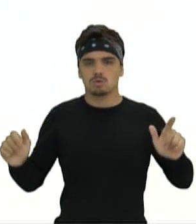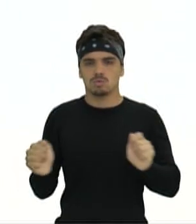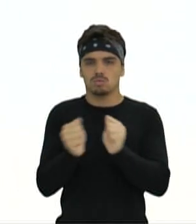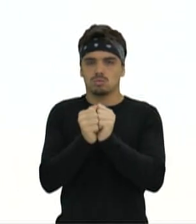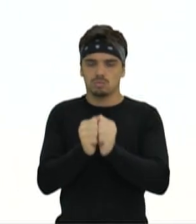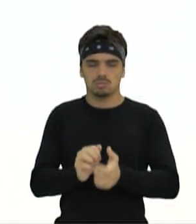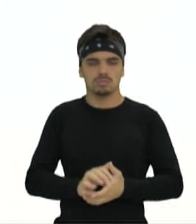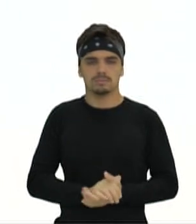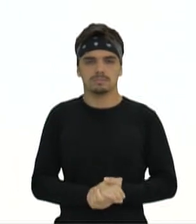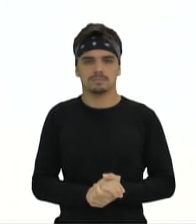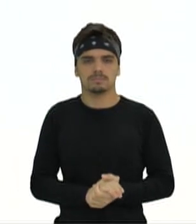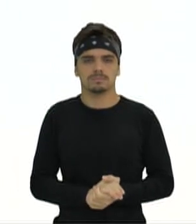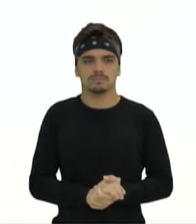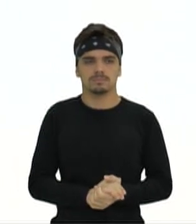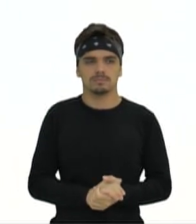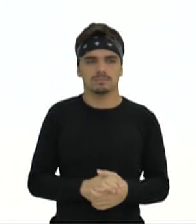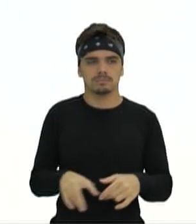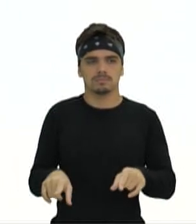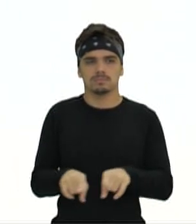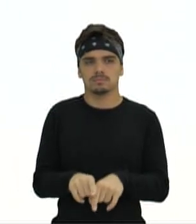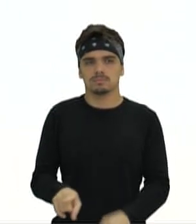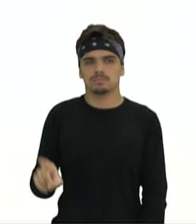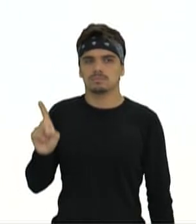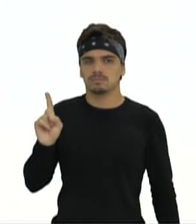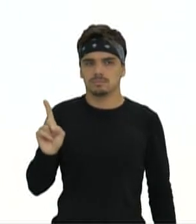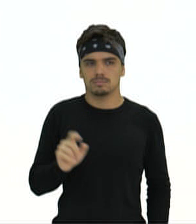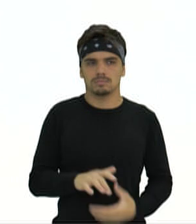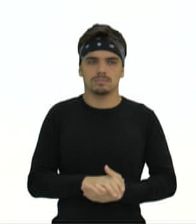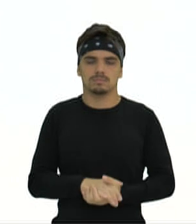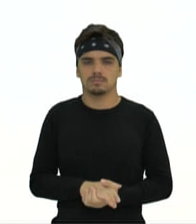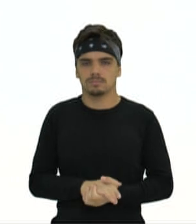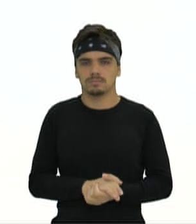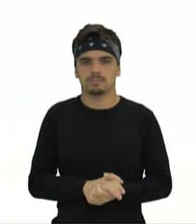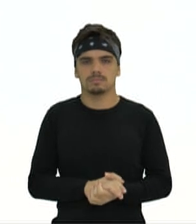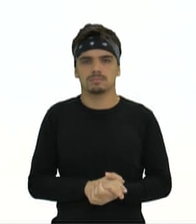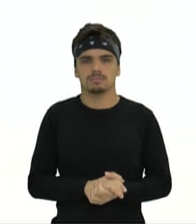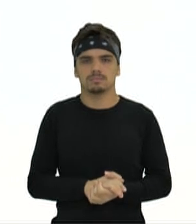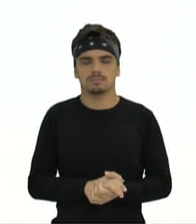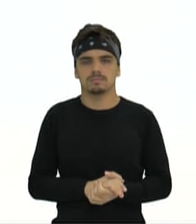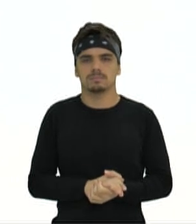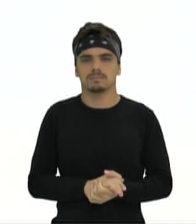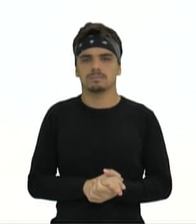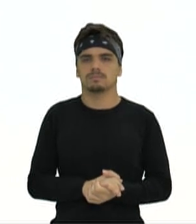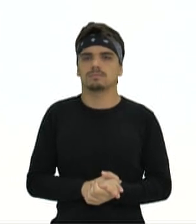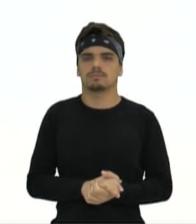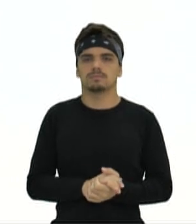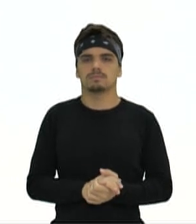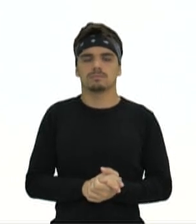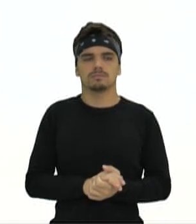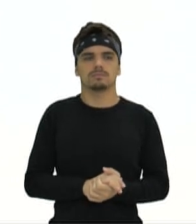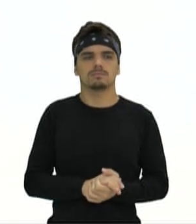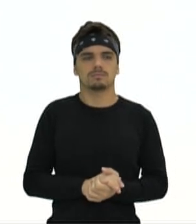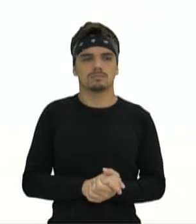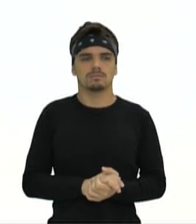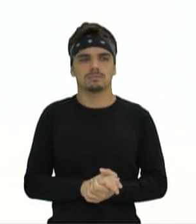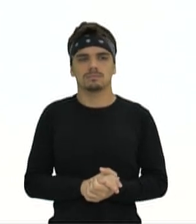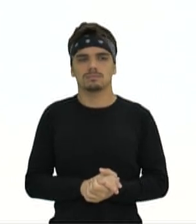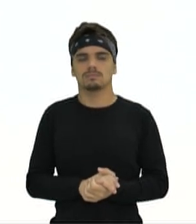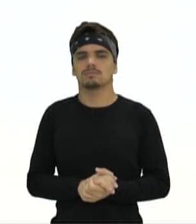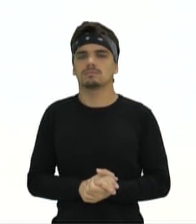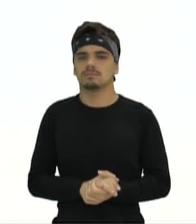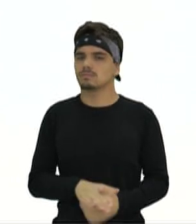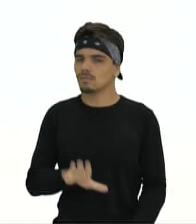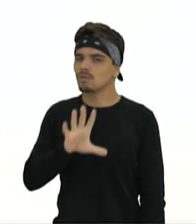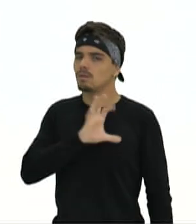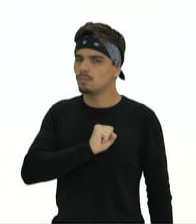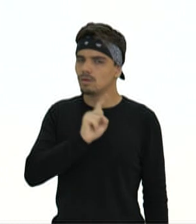lá. Love is like a game. Some people cheat and some prefer to play it fair. Né? O amor